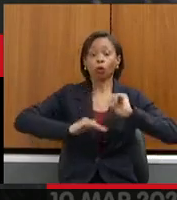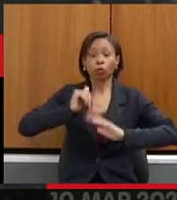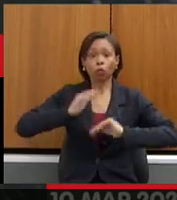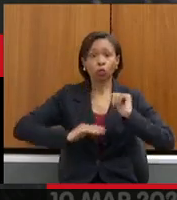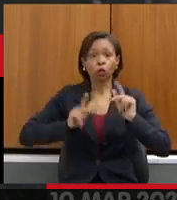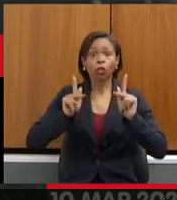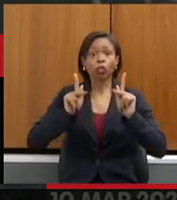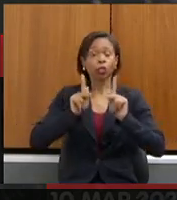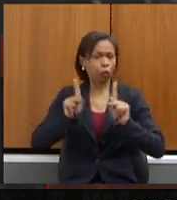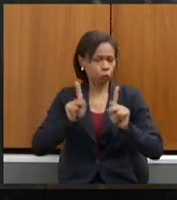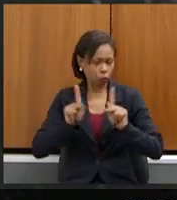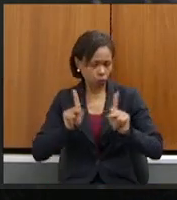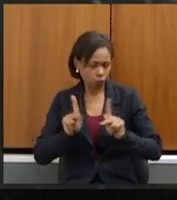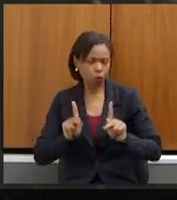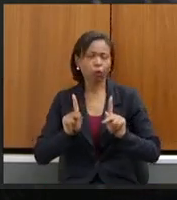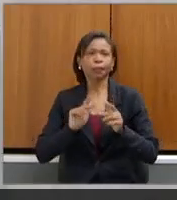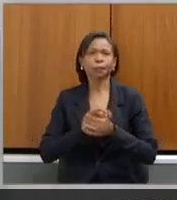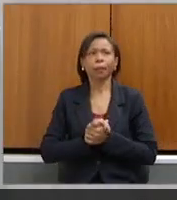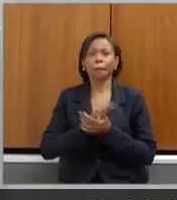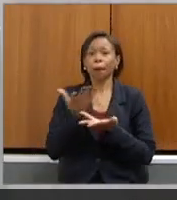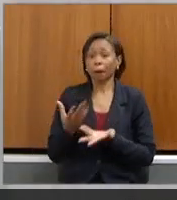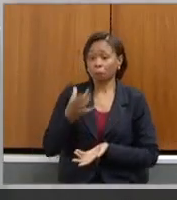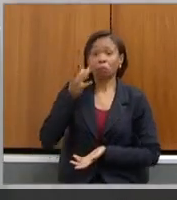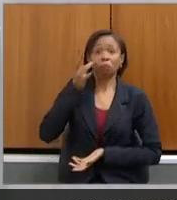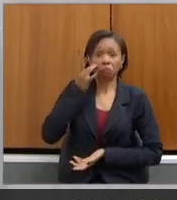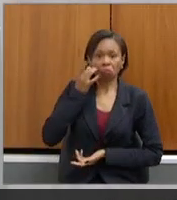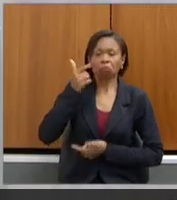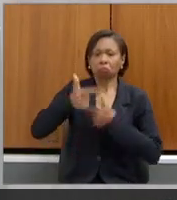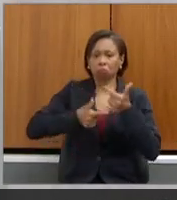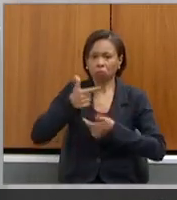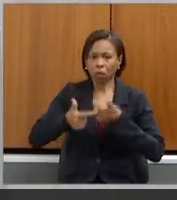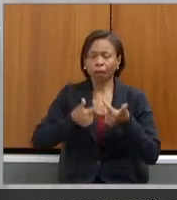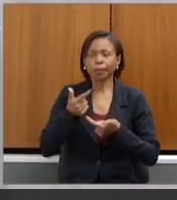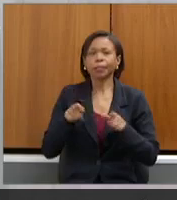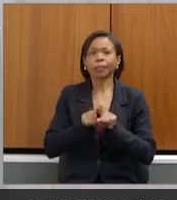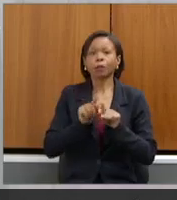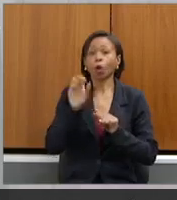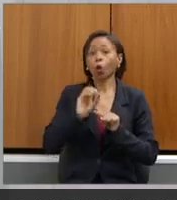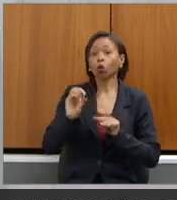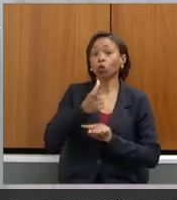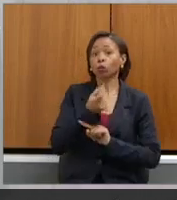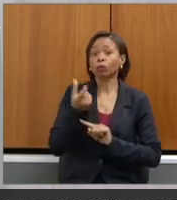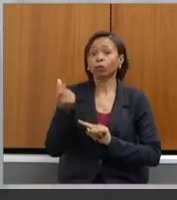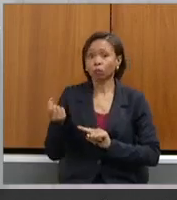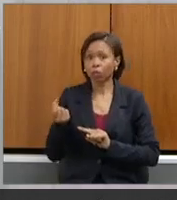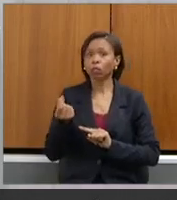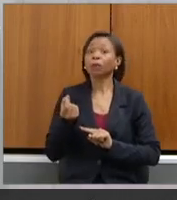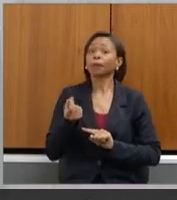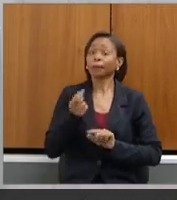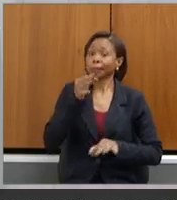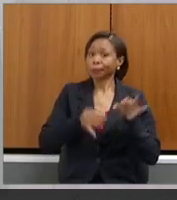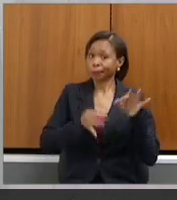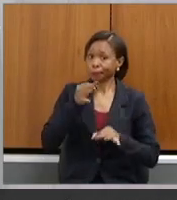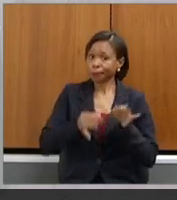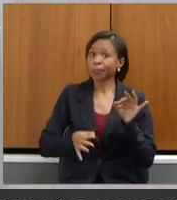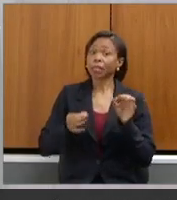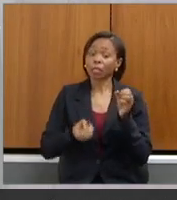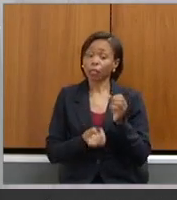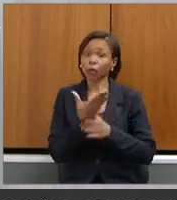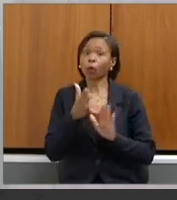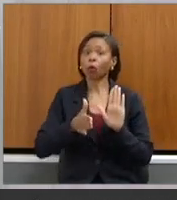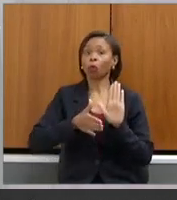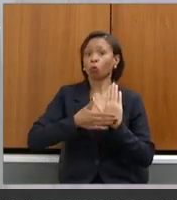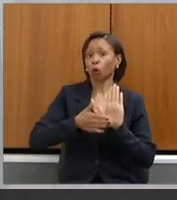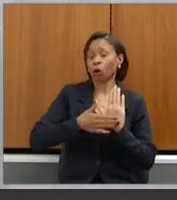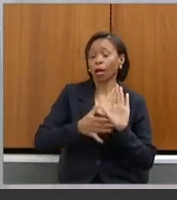presenciais em outubro de dois mil e vinte mesmo Tribunal de Justiça estabelecer Protocolos de segurança para que vocês convocasse um